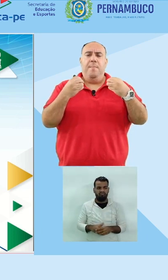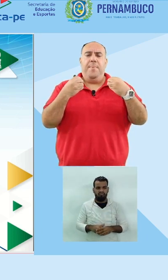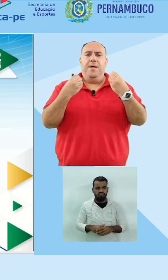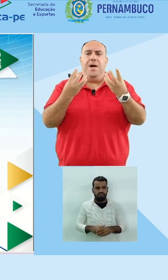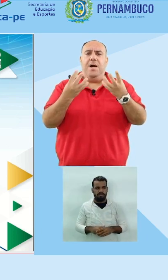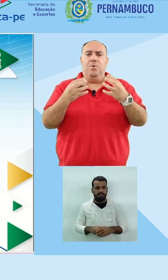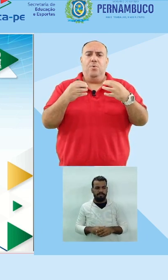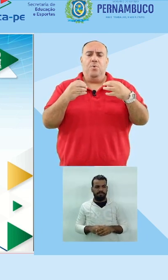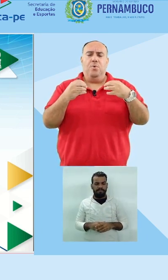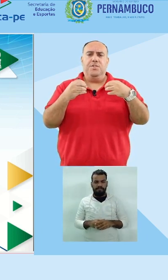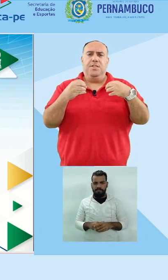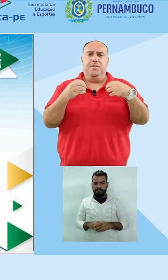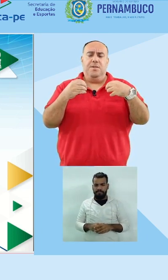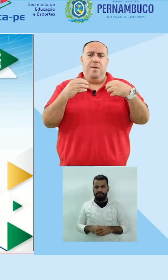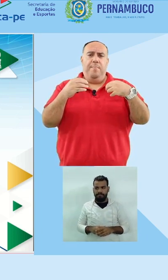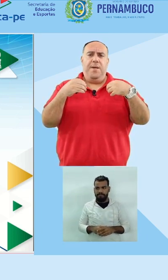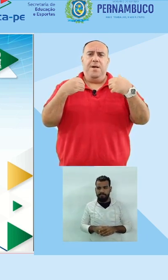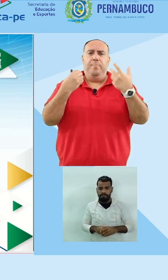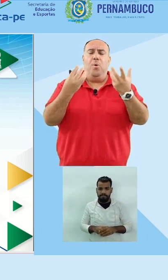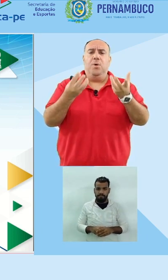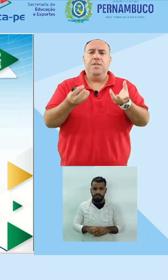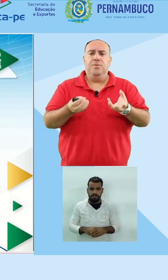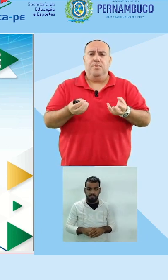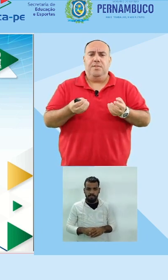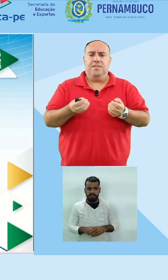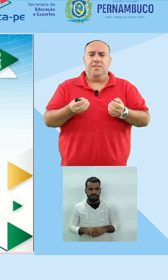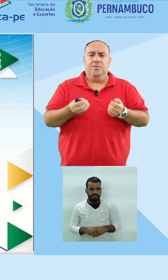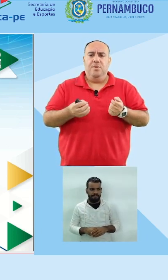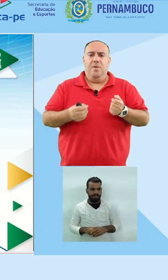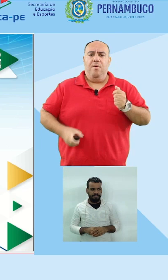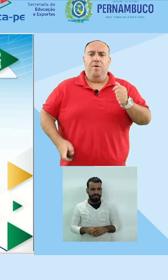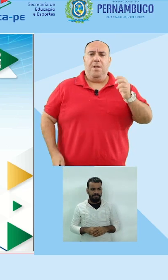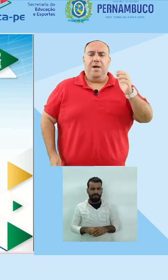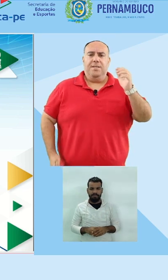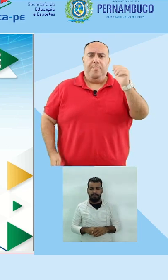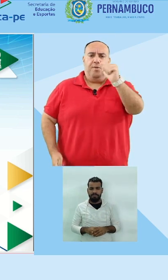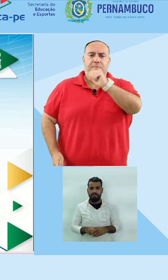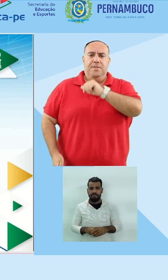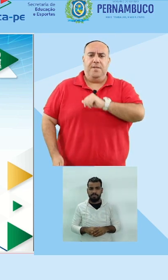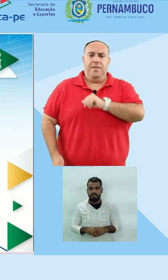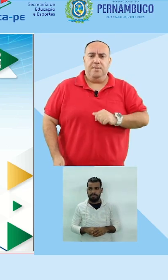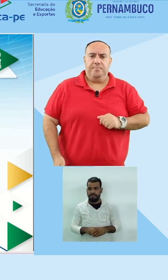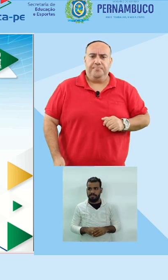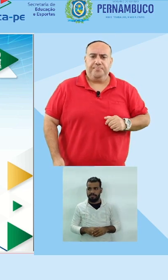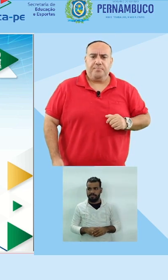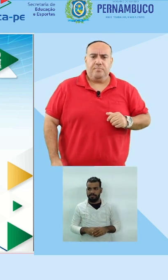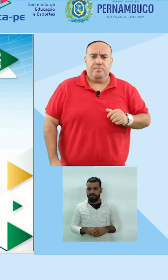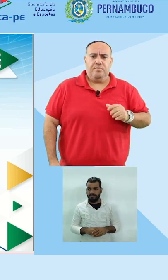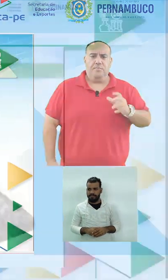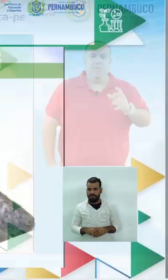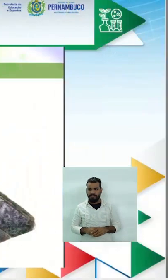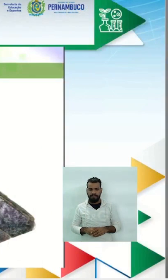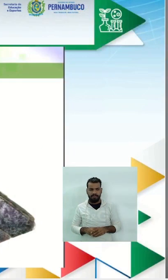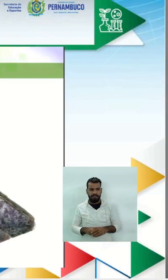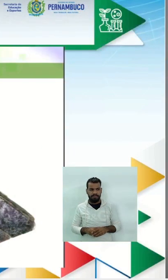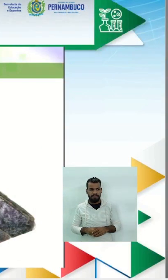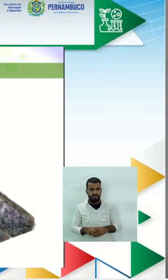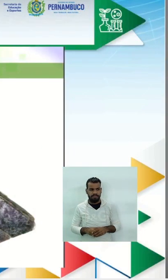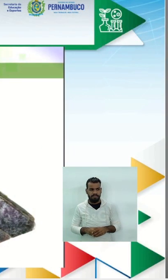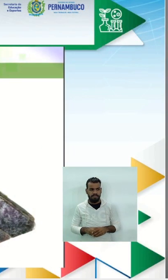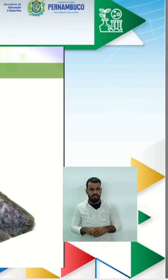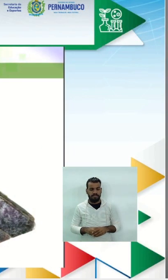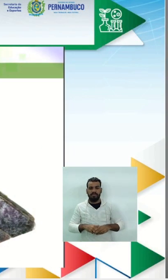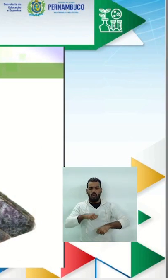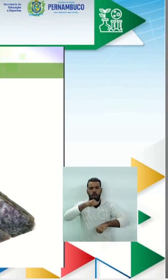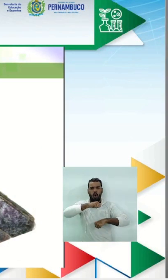você pegá-lo, conseguir pegá-lo polido, tá certo? Vamos lá, na próxima tela. A maioria